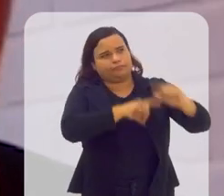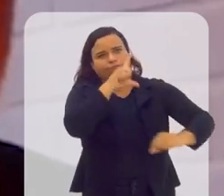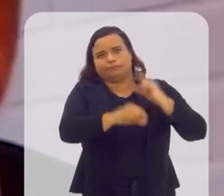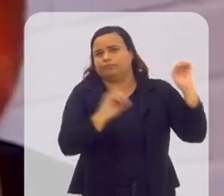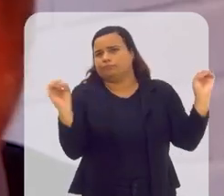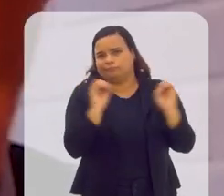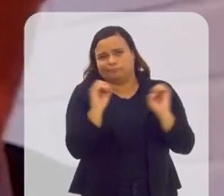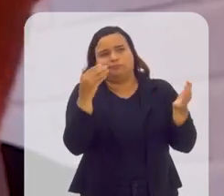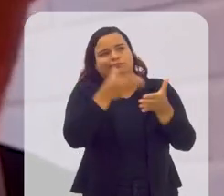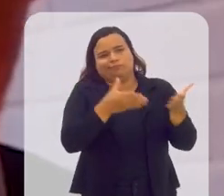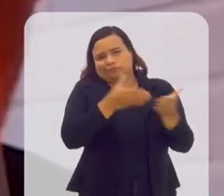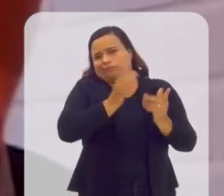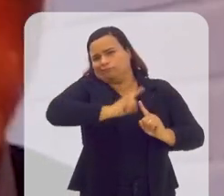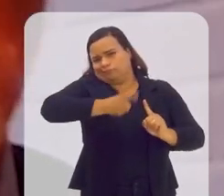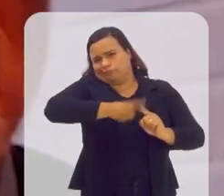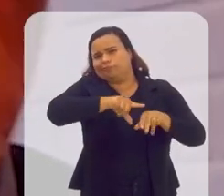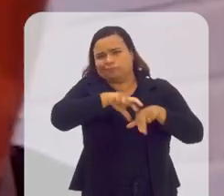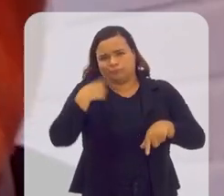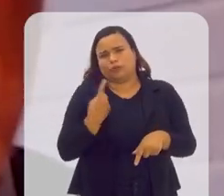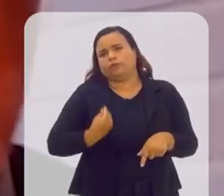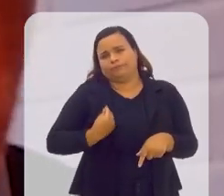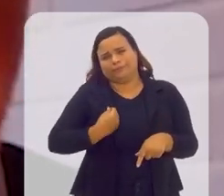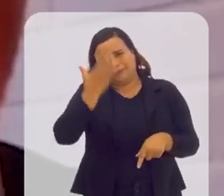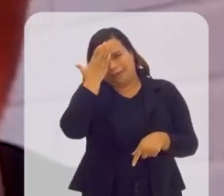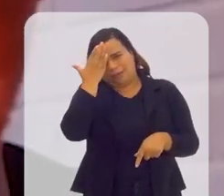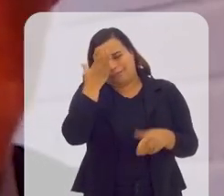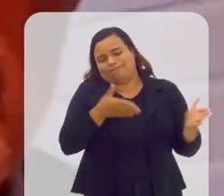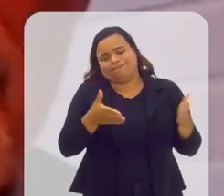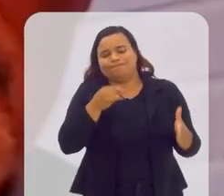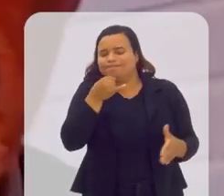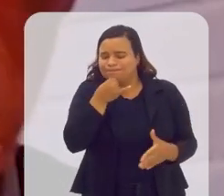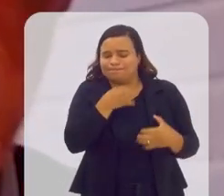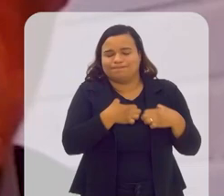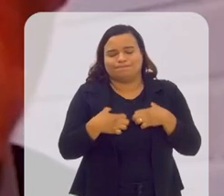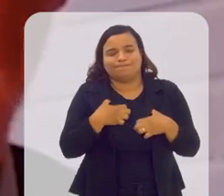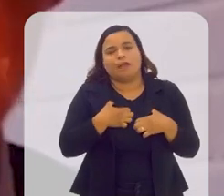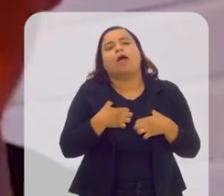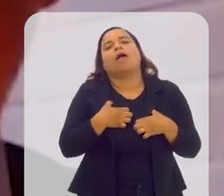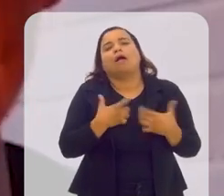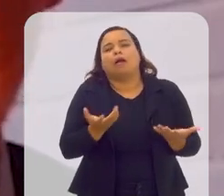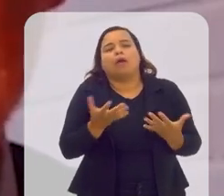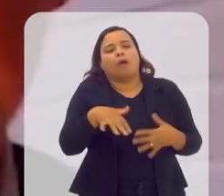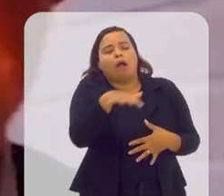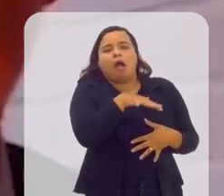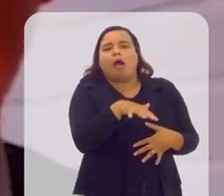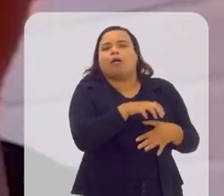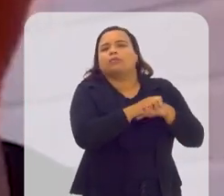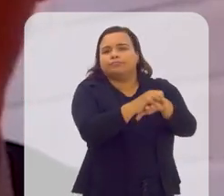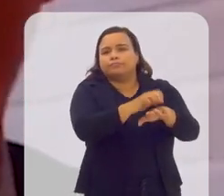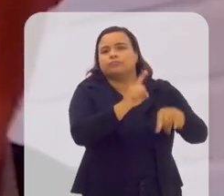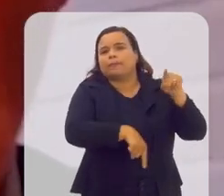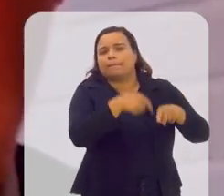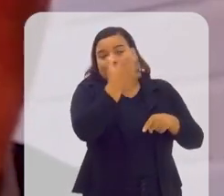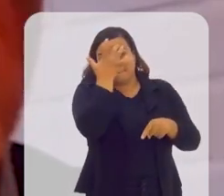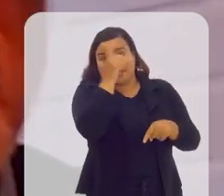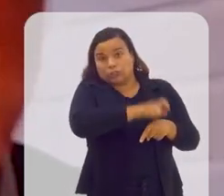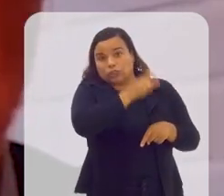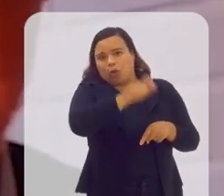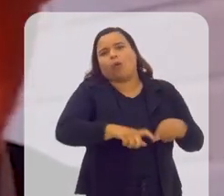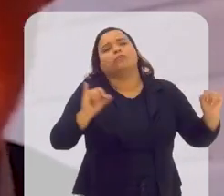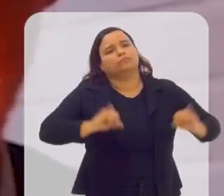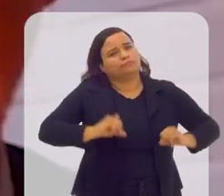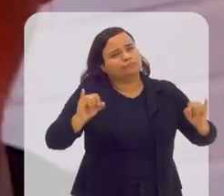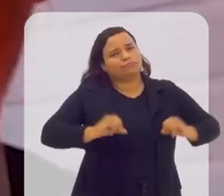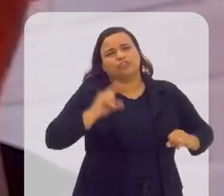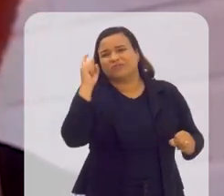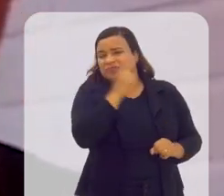houve toda aquela restrição, que todos nós vivemos, aquele período muito triste, né? Então, o setor de passageiros sofreu muito, né? Você